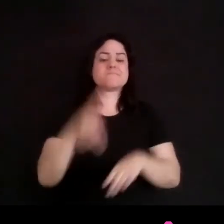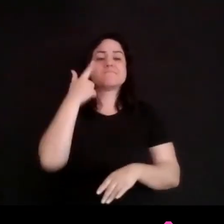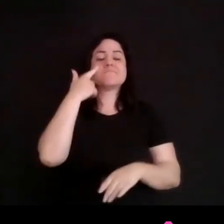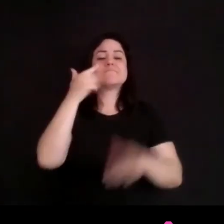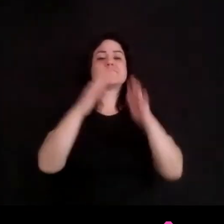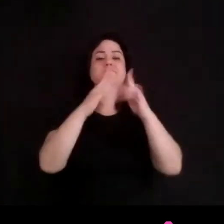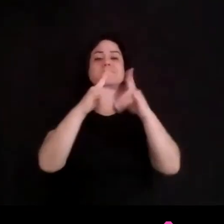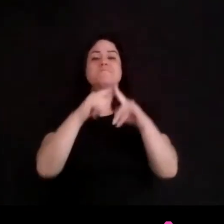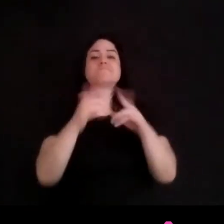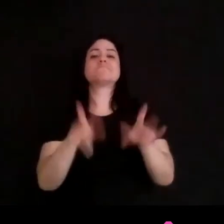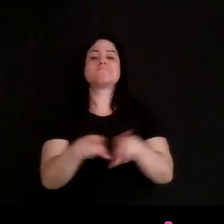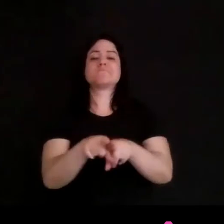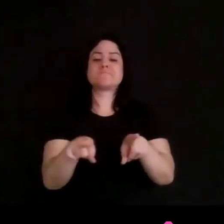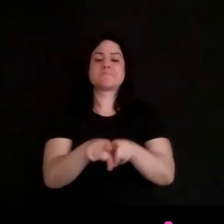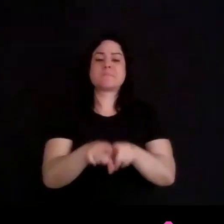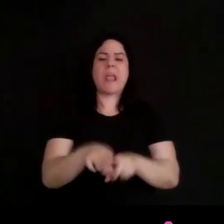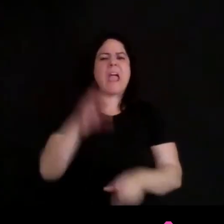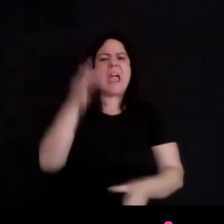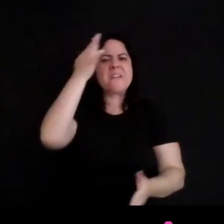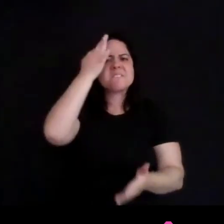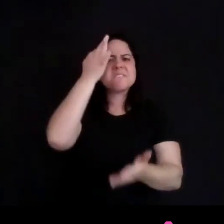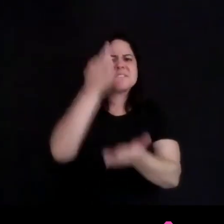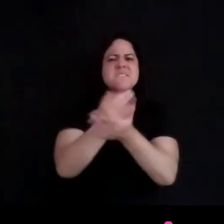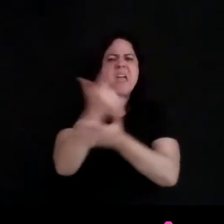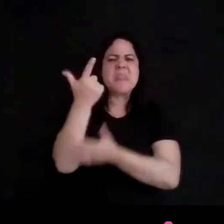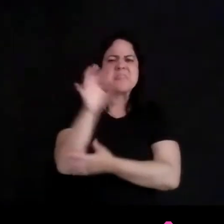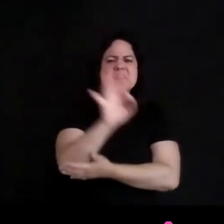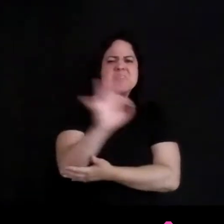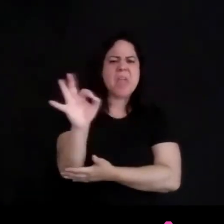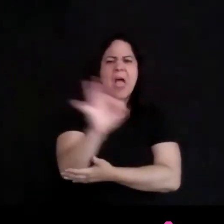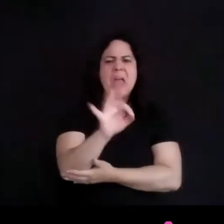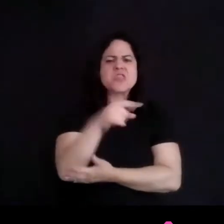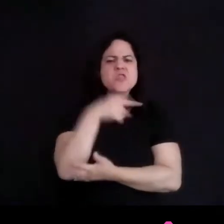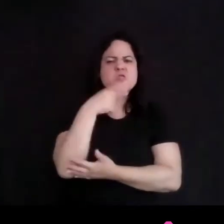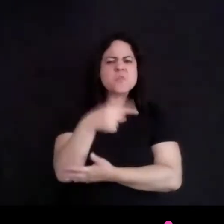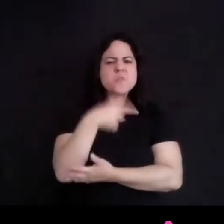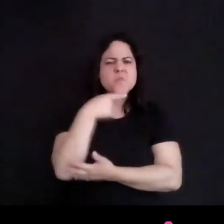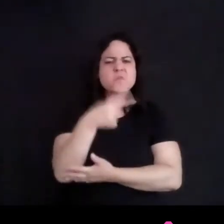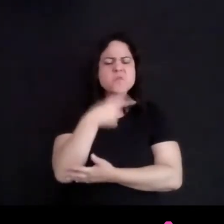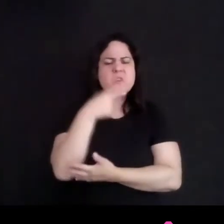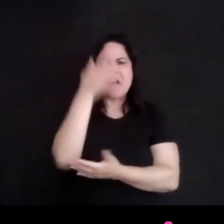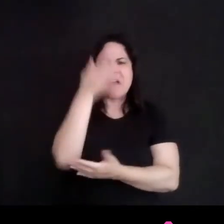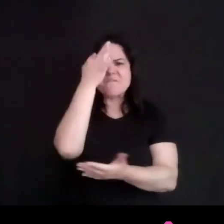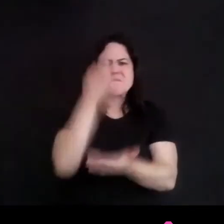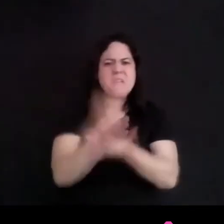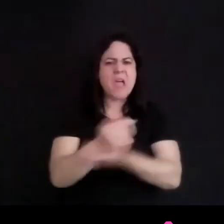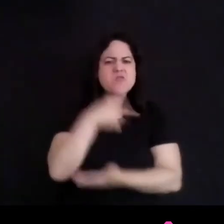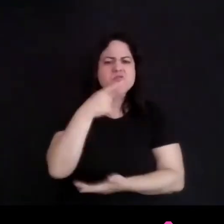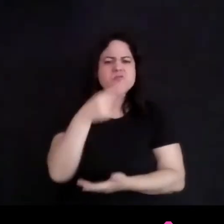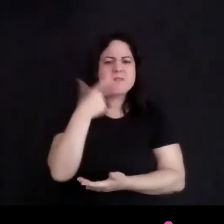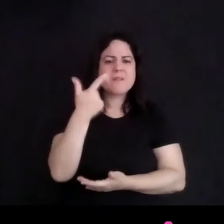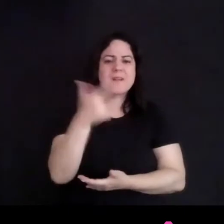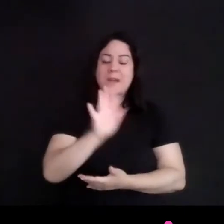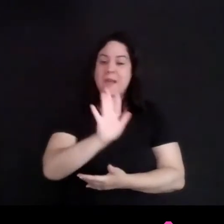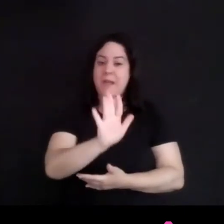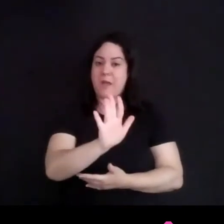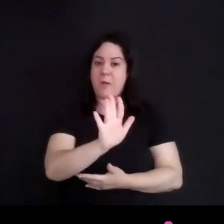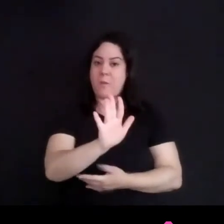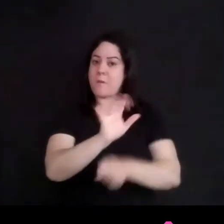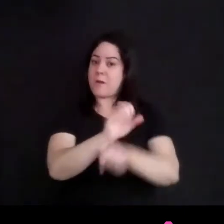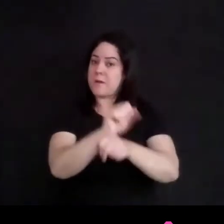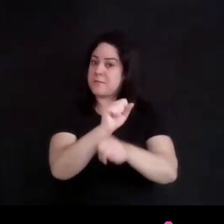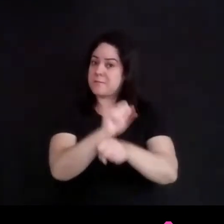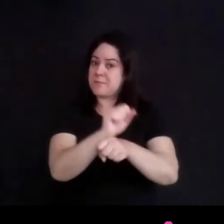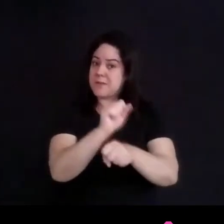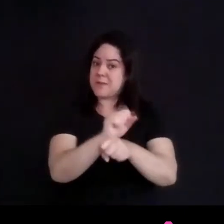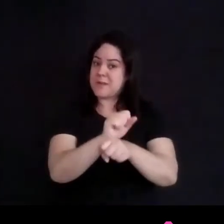Daniele? A fé não duvida. A fé não duvida. calma. Muita calma nessa hora.